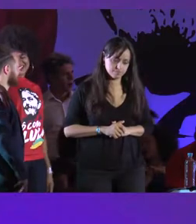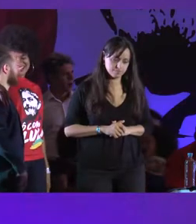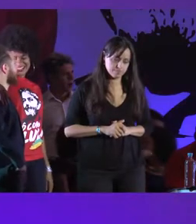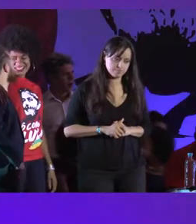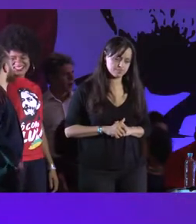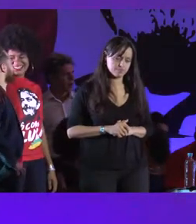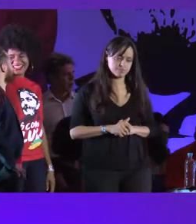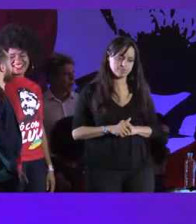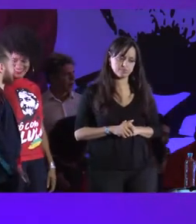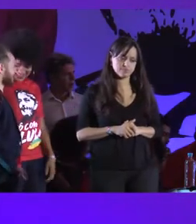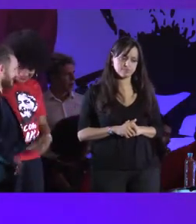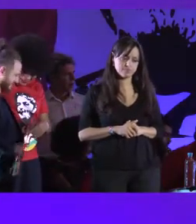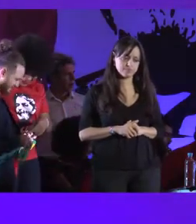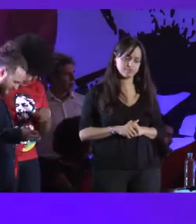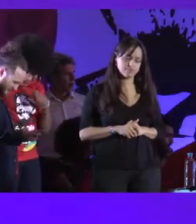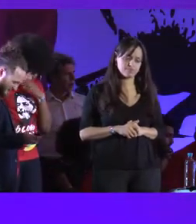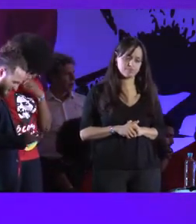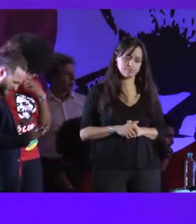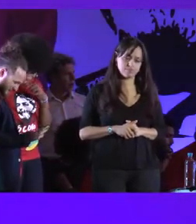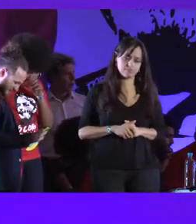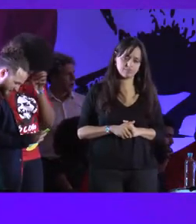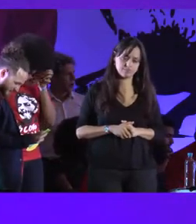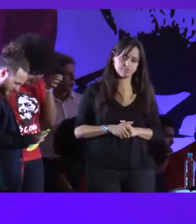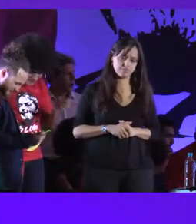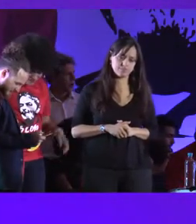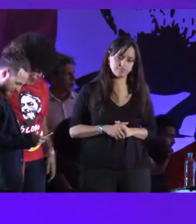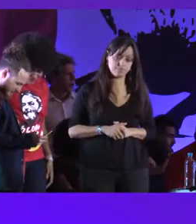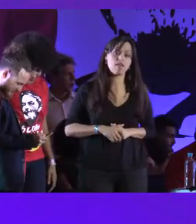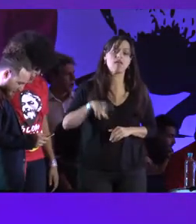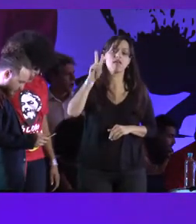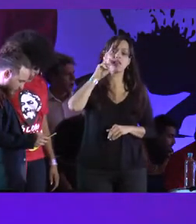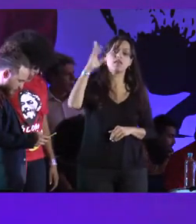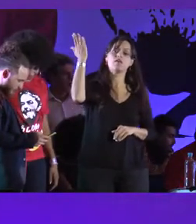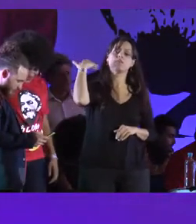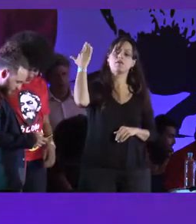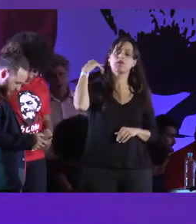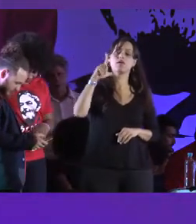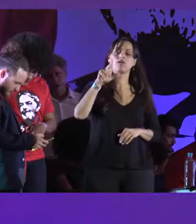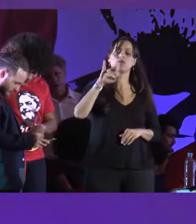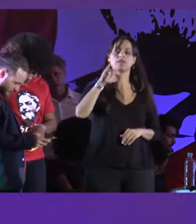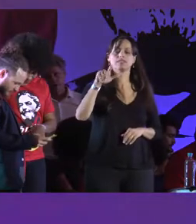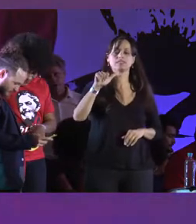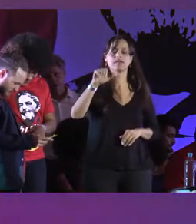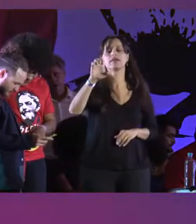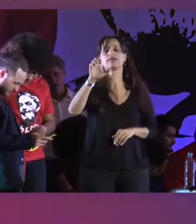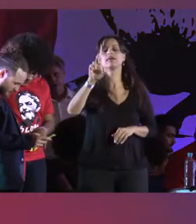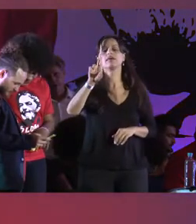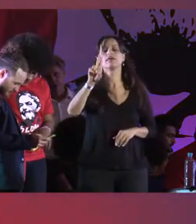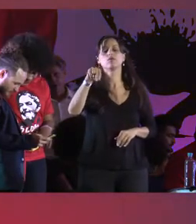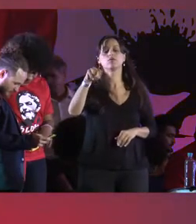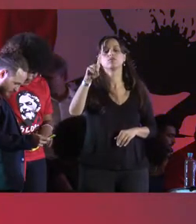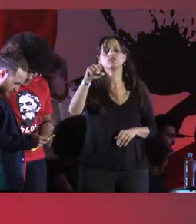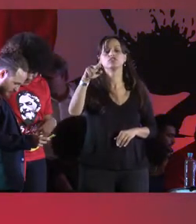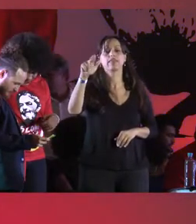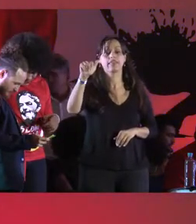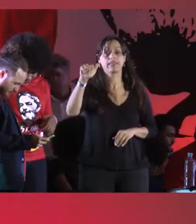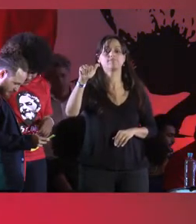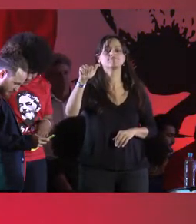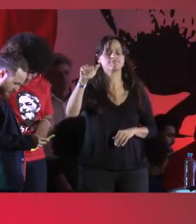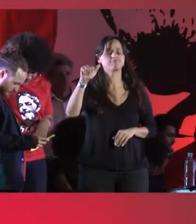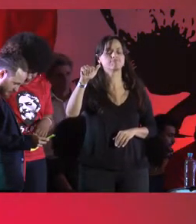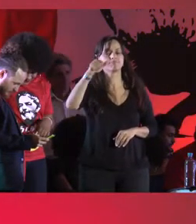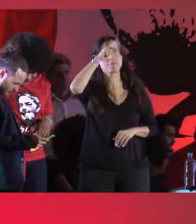Eu lembro quando a Luiza Erundina era prefeita aqui na cidade de São Paulo, o